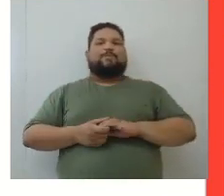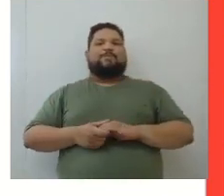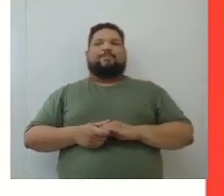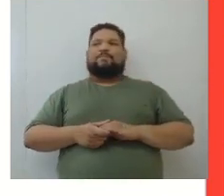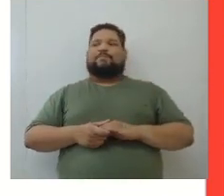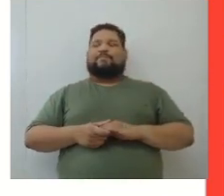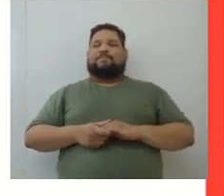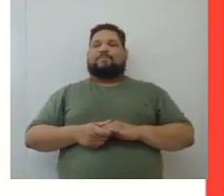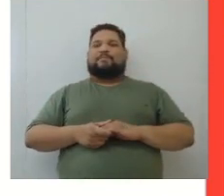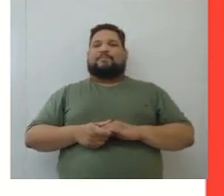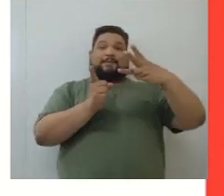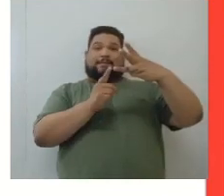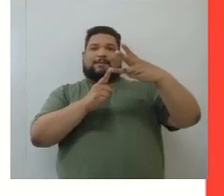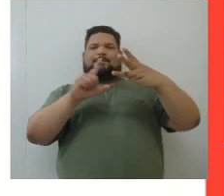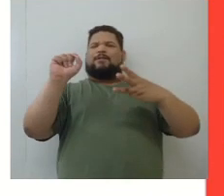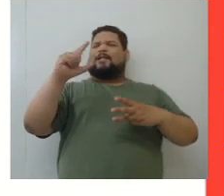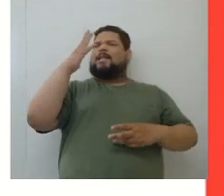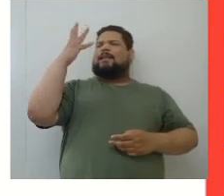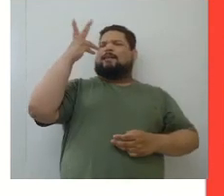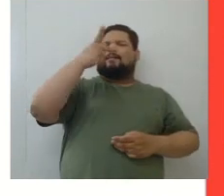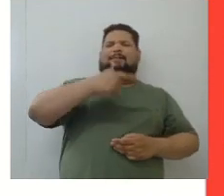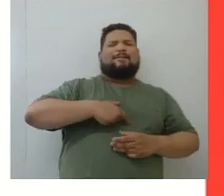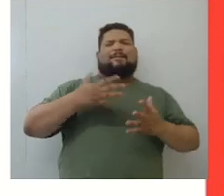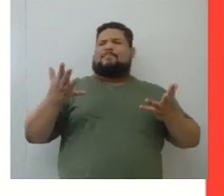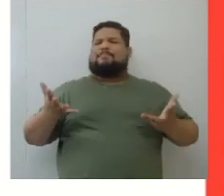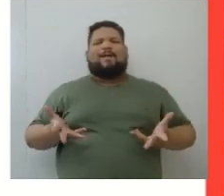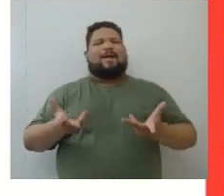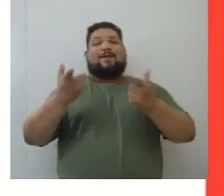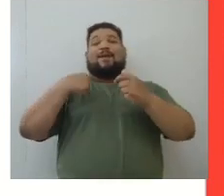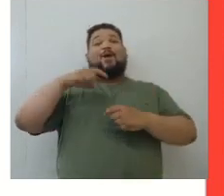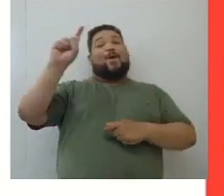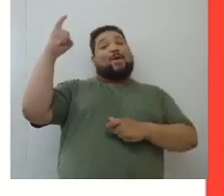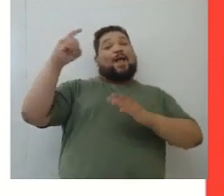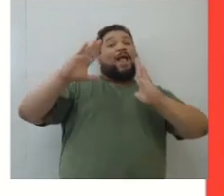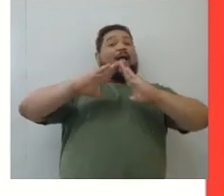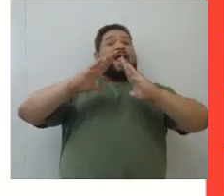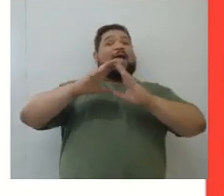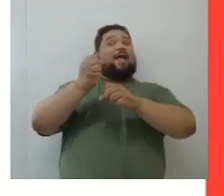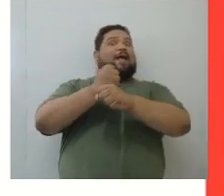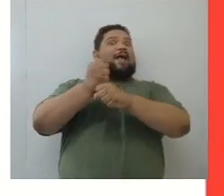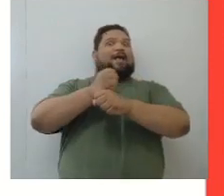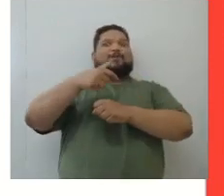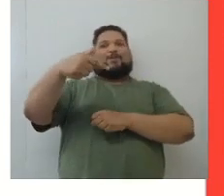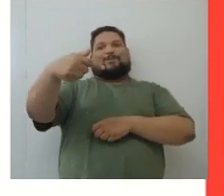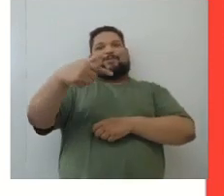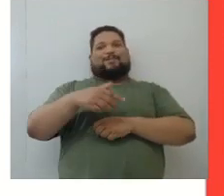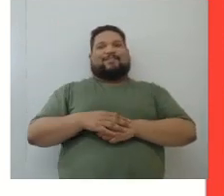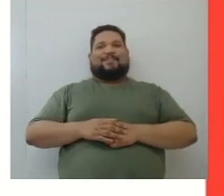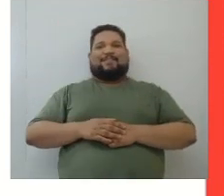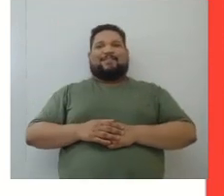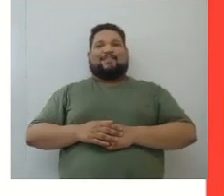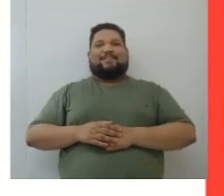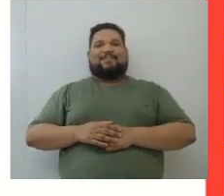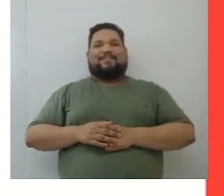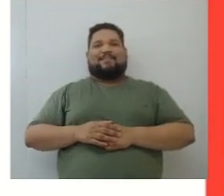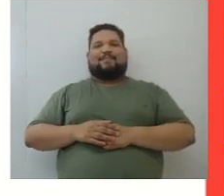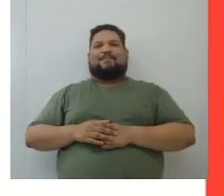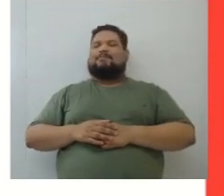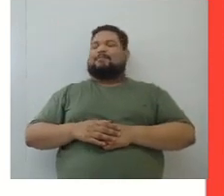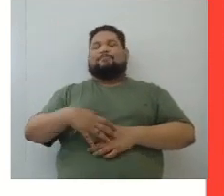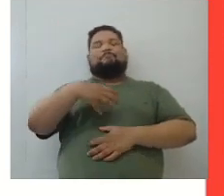gente tem aqui maravilhosa, na qual eu morei por 7 anos, Assim, foram momentos